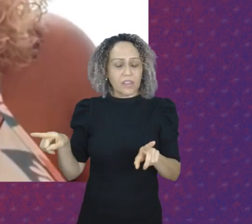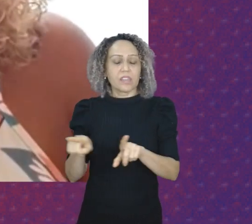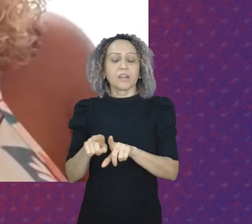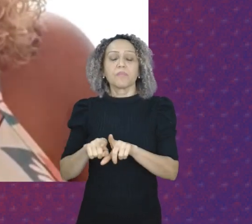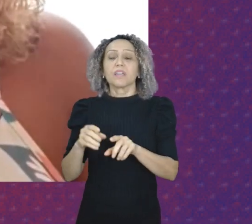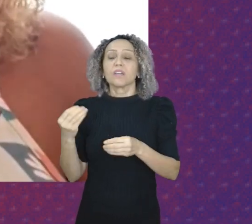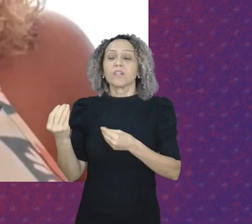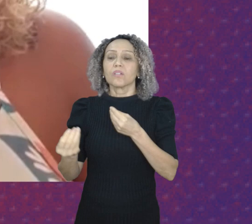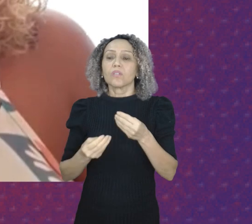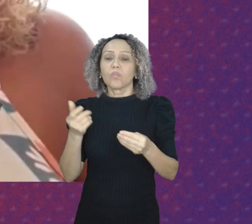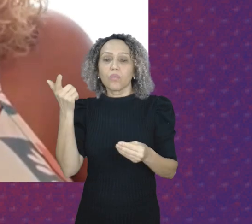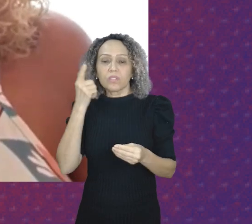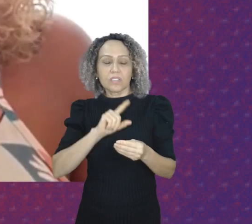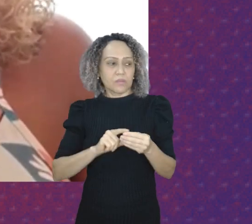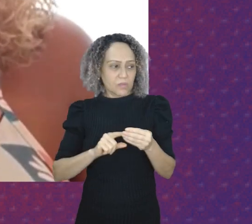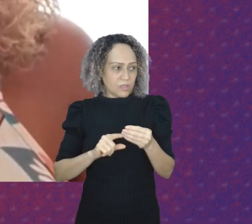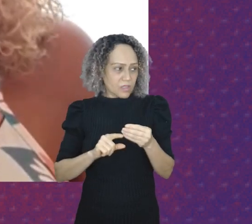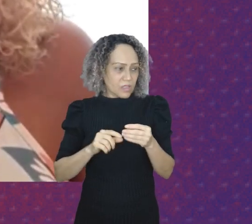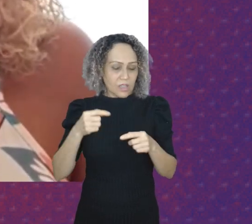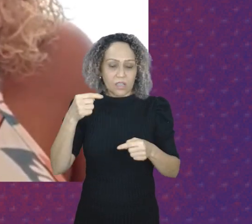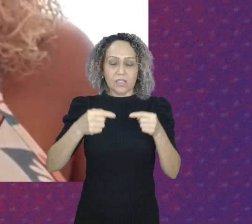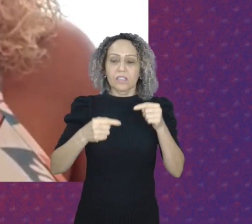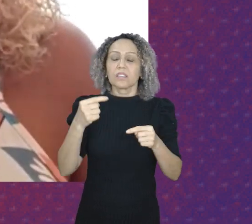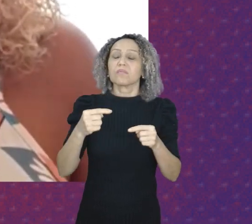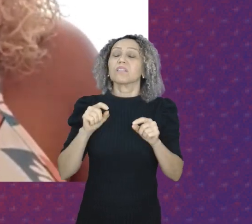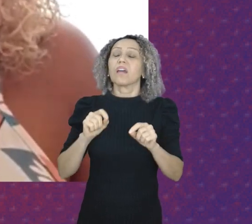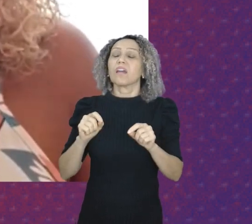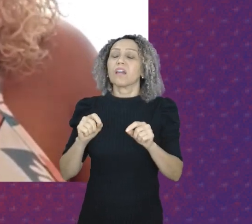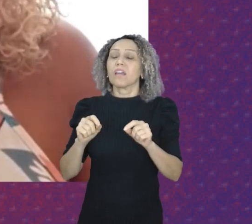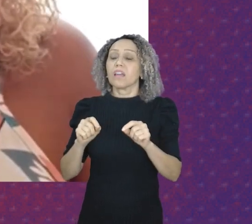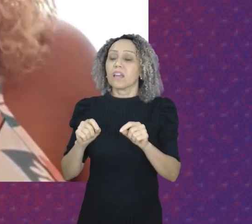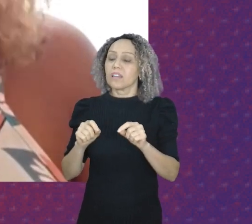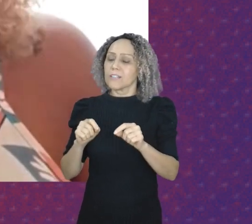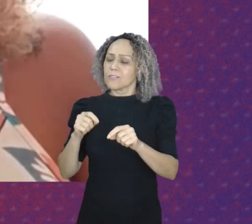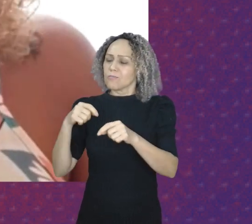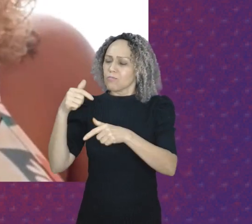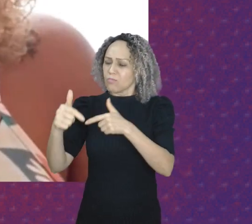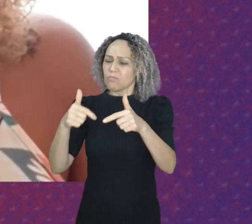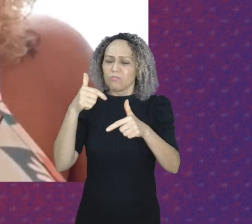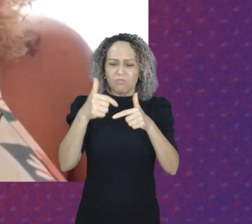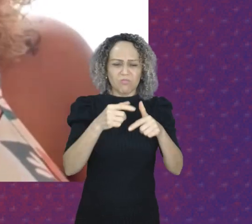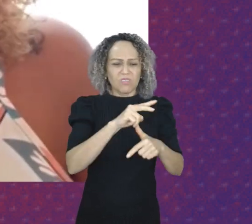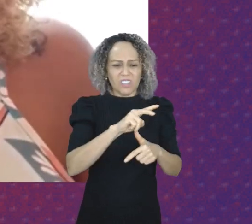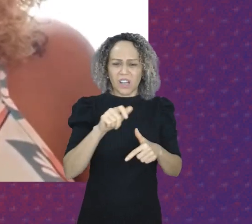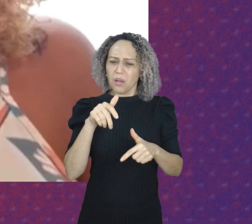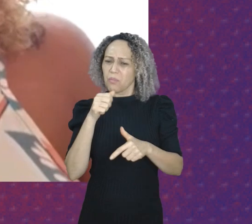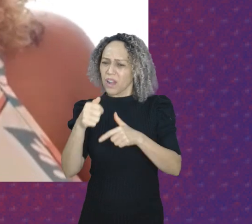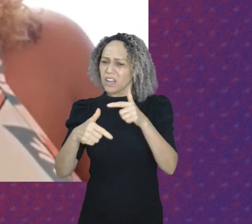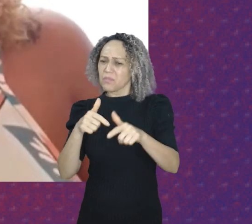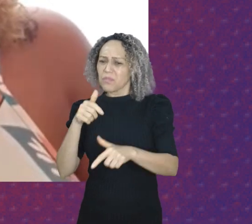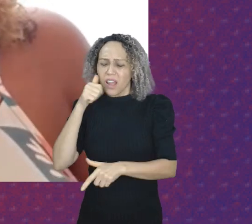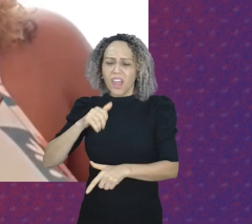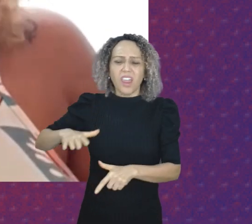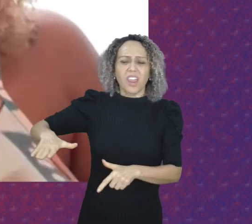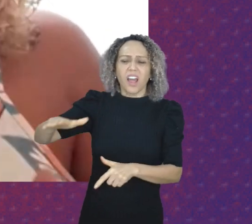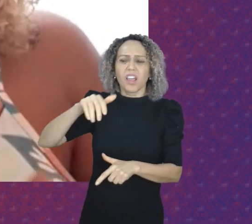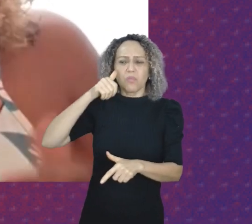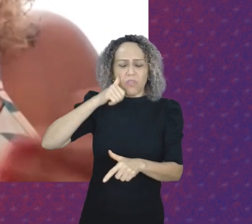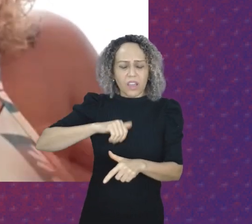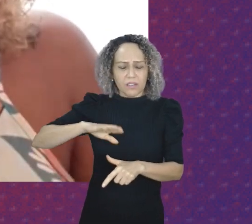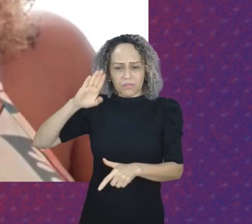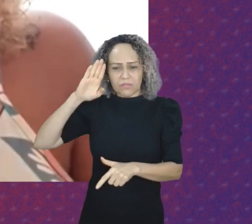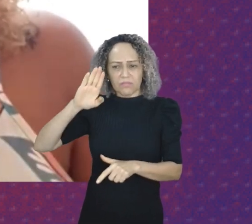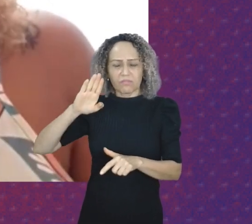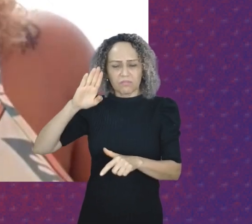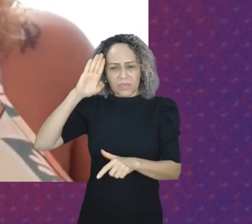pautar que a empregabilidade para essas mulheres são importantes, principalmente e